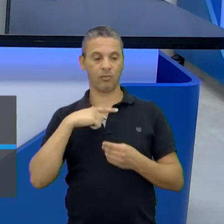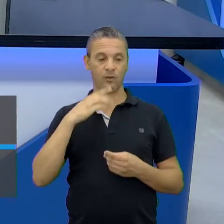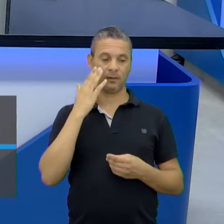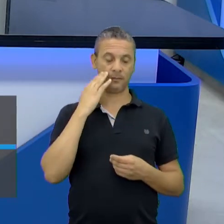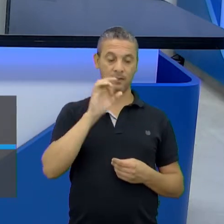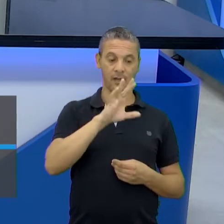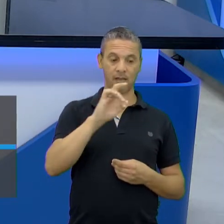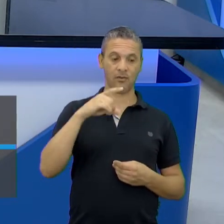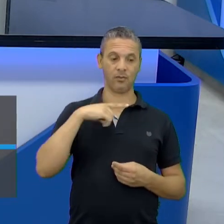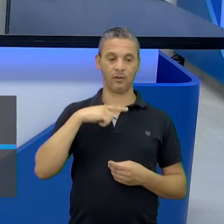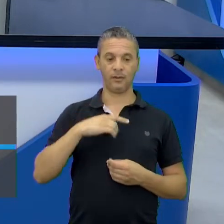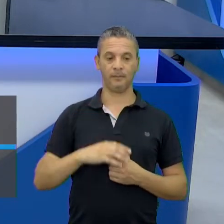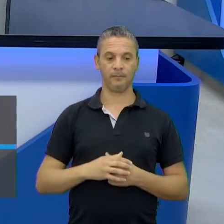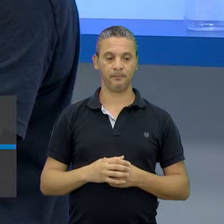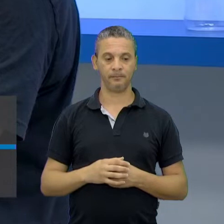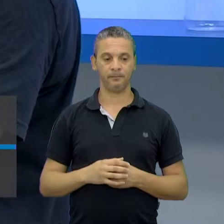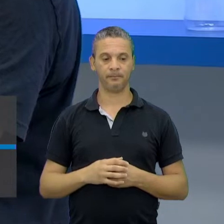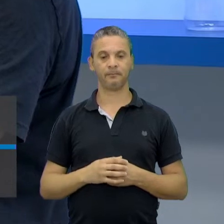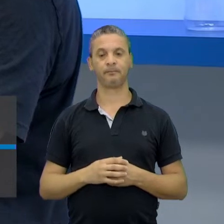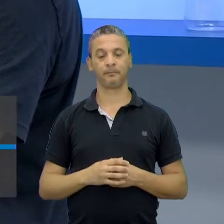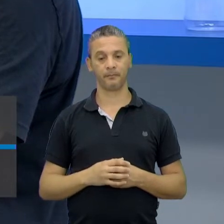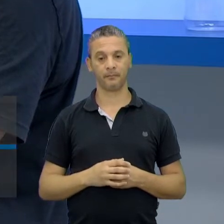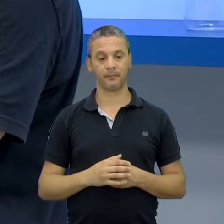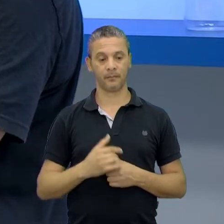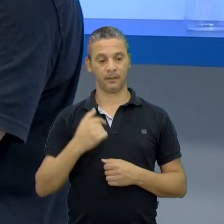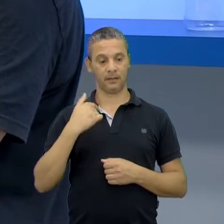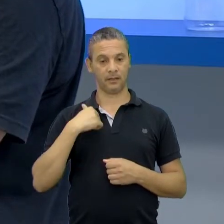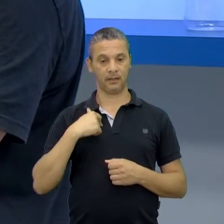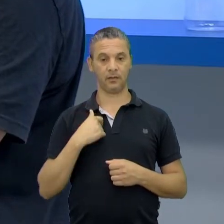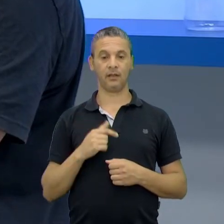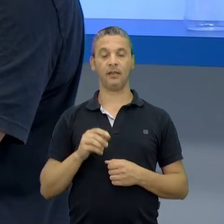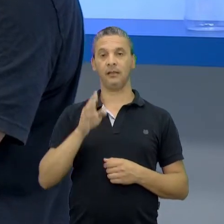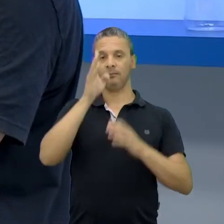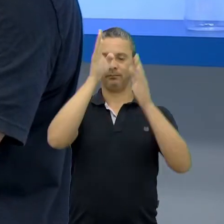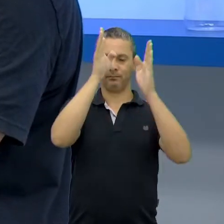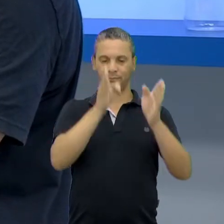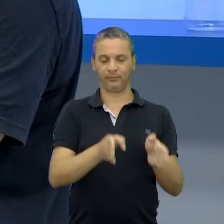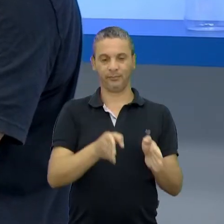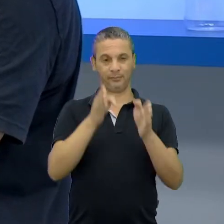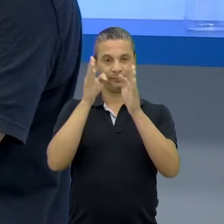sua planilha. A minha, ela tem cinco